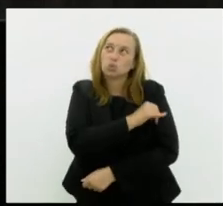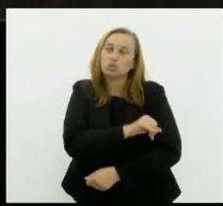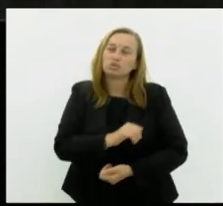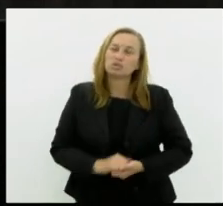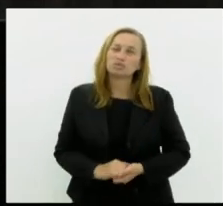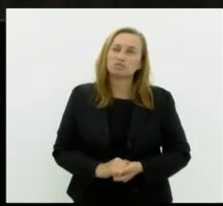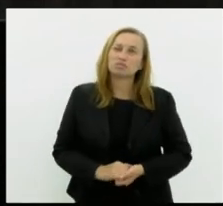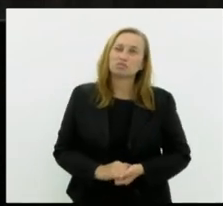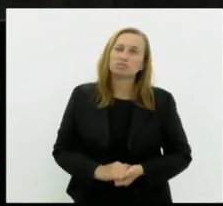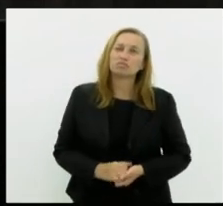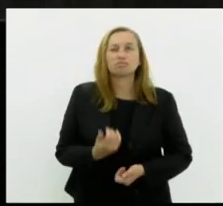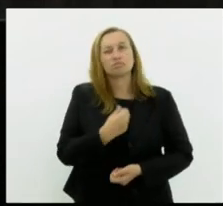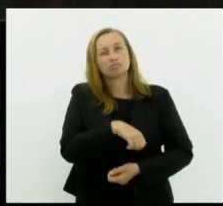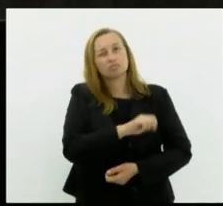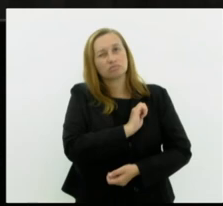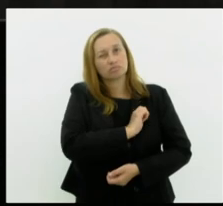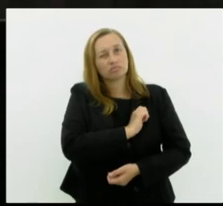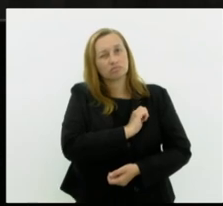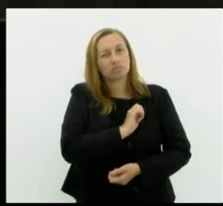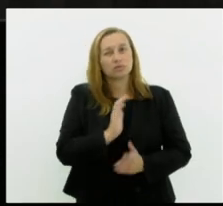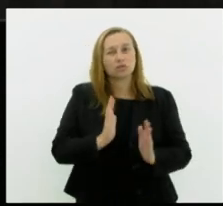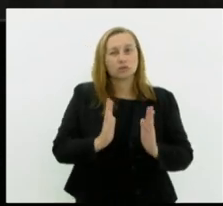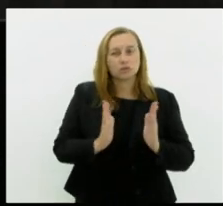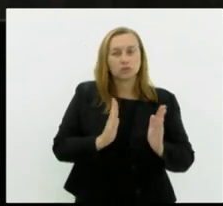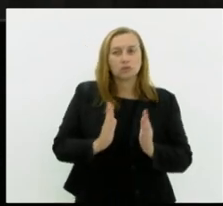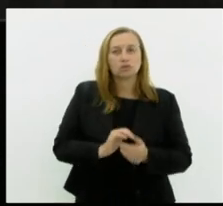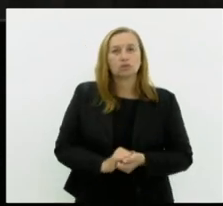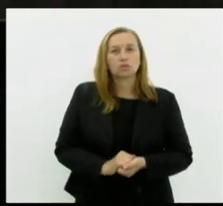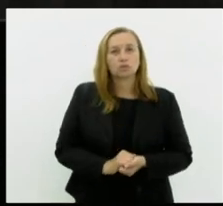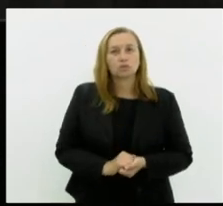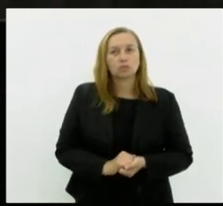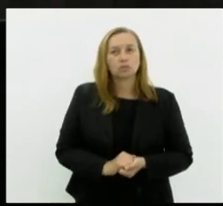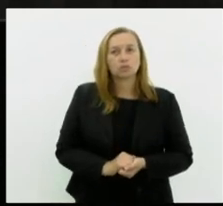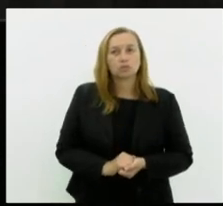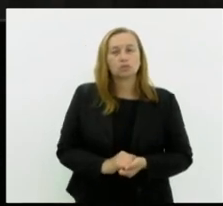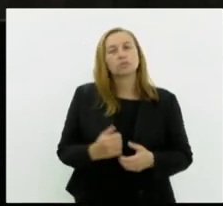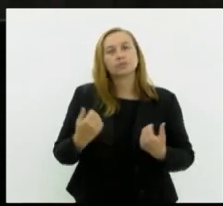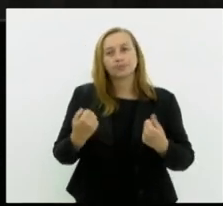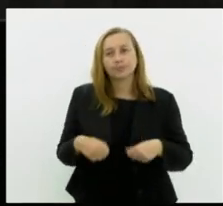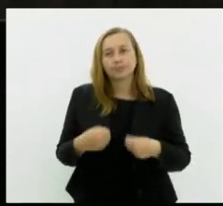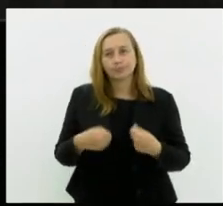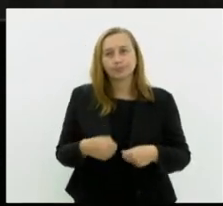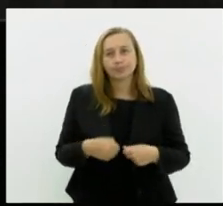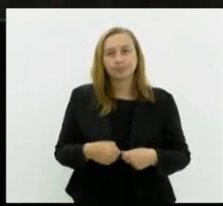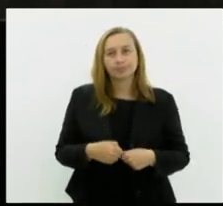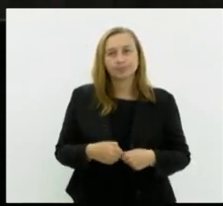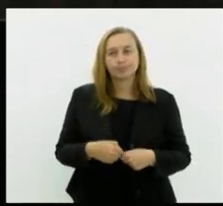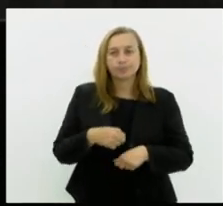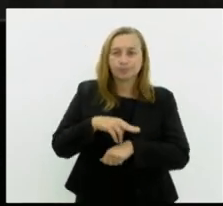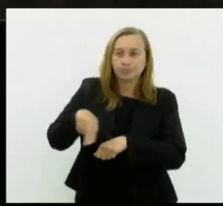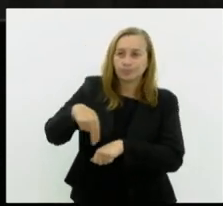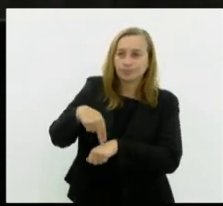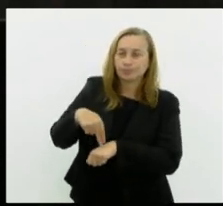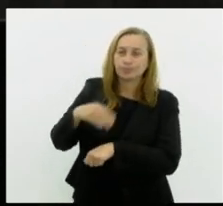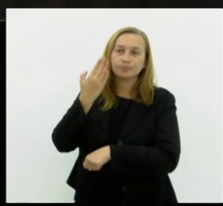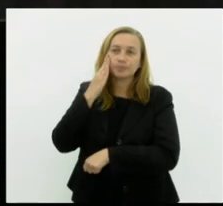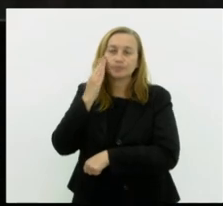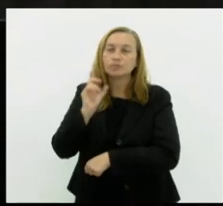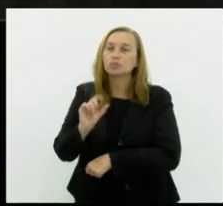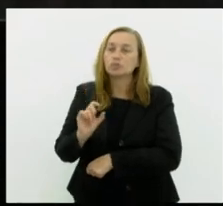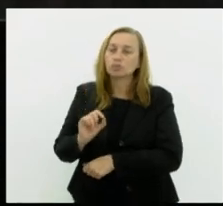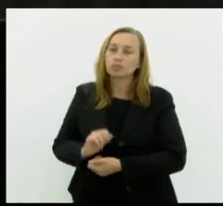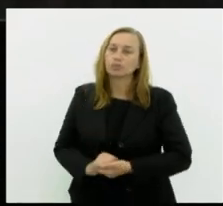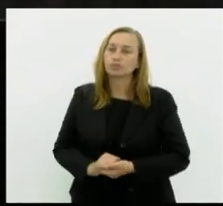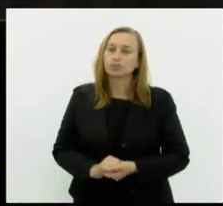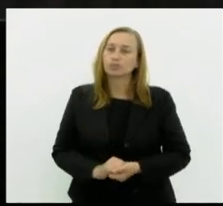de regime de recuperação fiscal, ele precisa, a União, entender o seguinte.